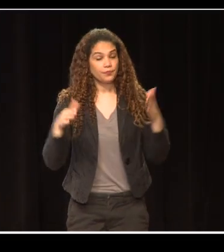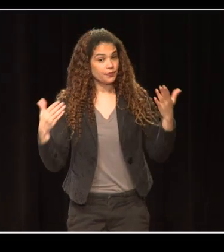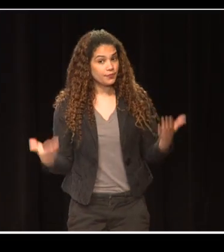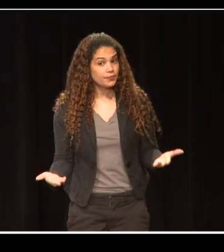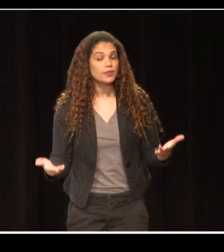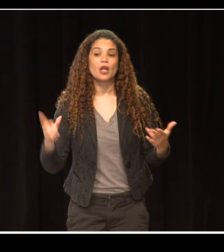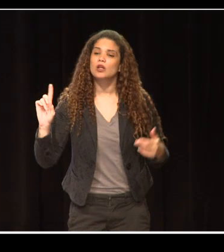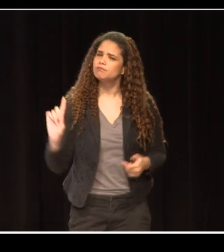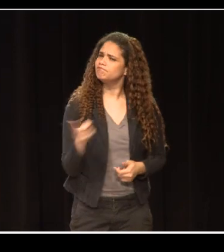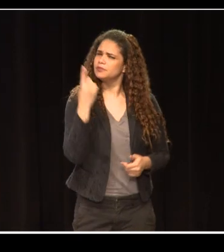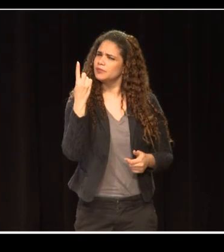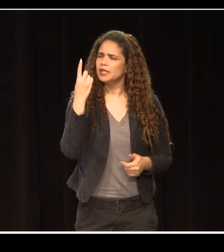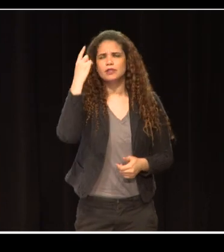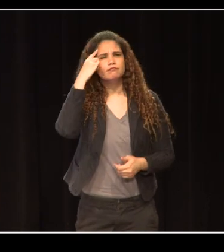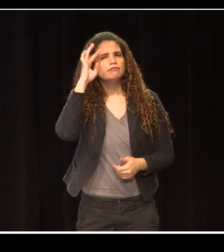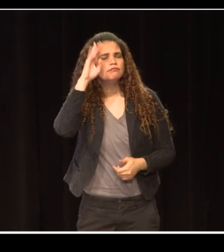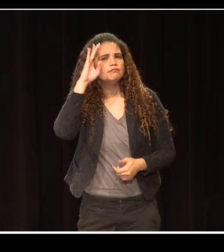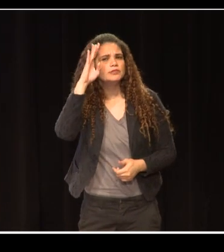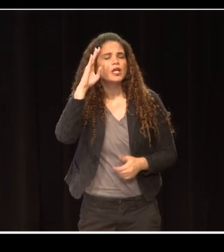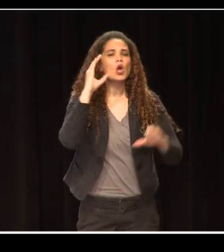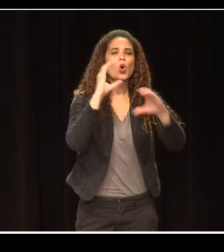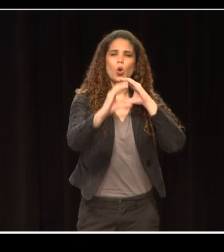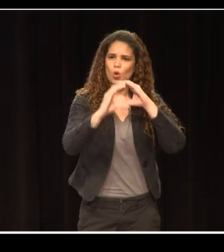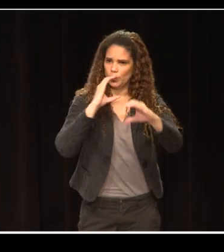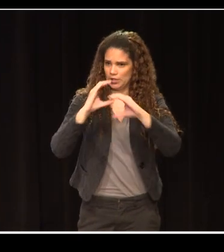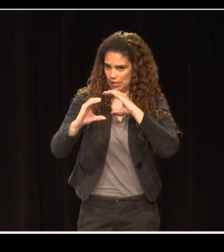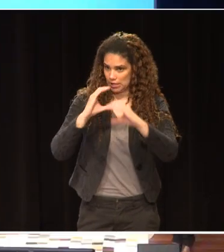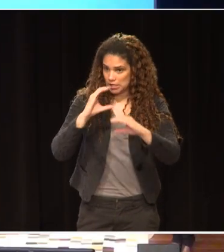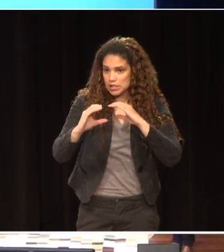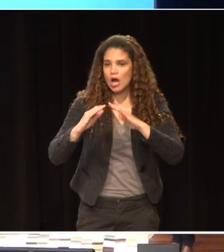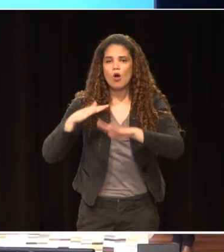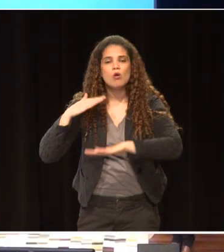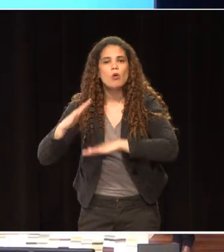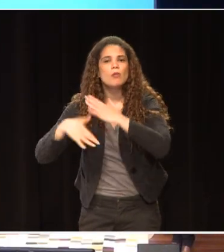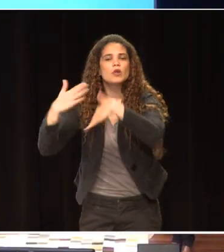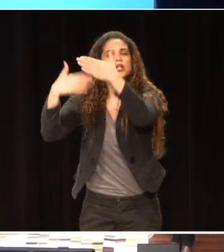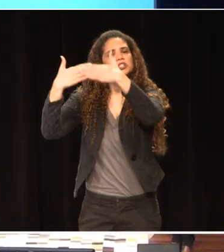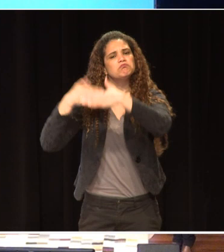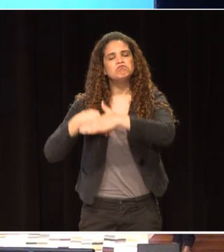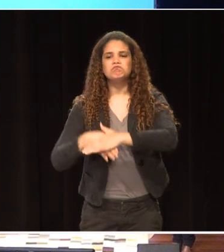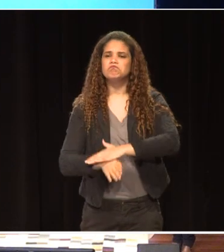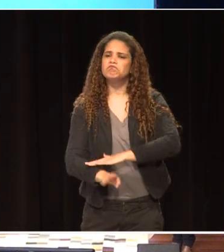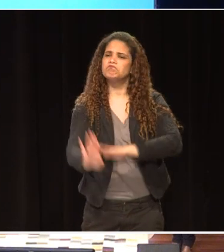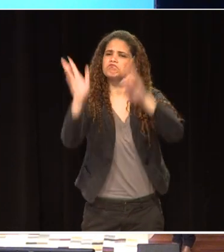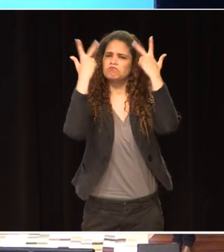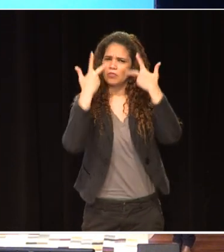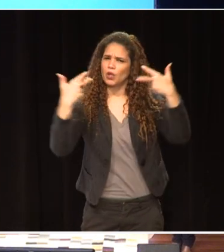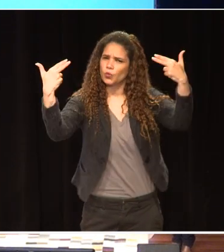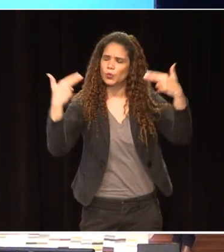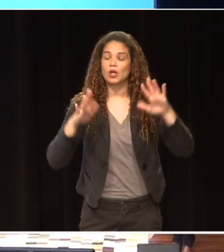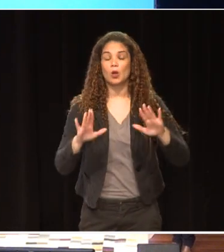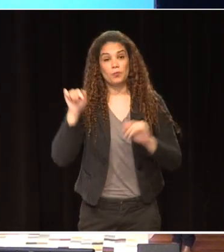Então, num primeiro momento, a gente está falando de comunicação como um processo natural e como um processo alargado.